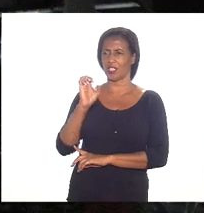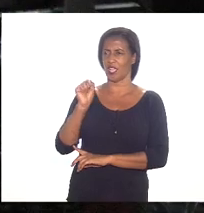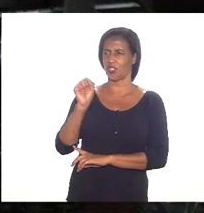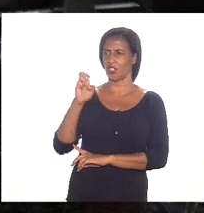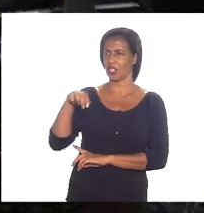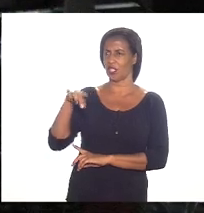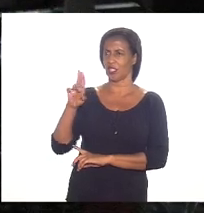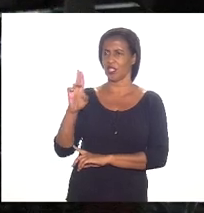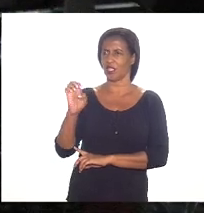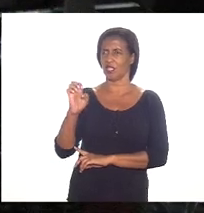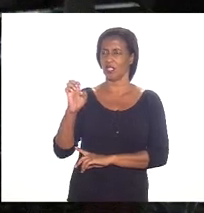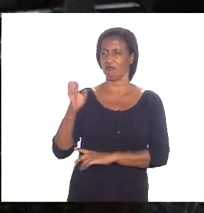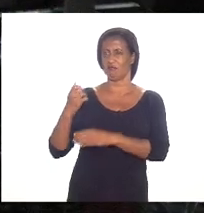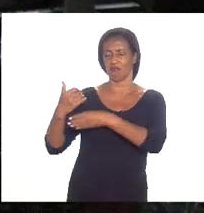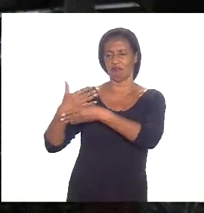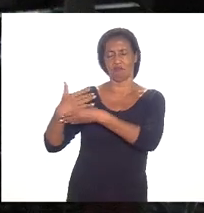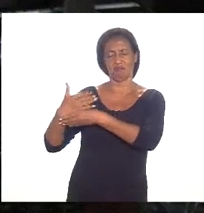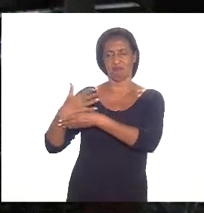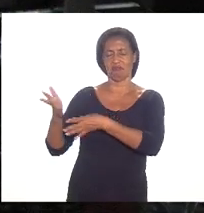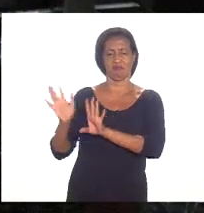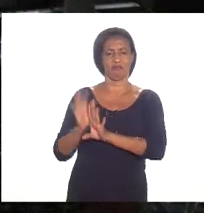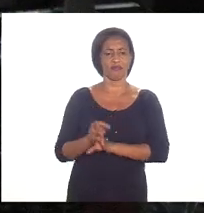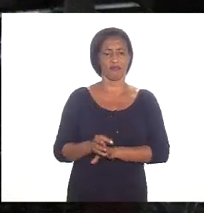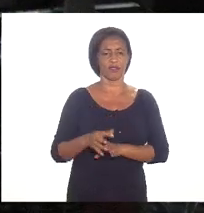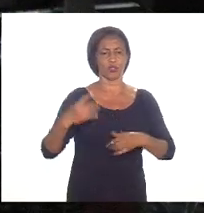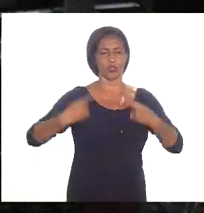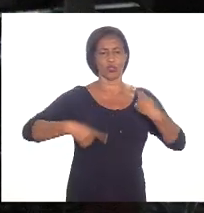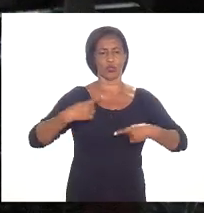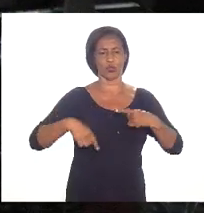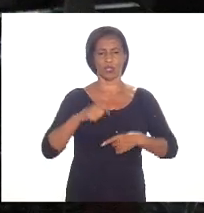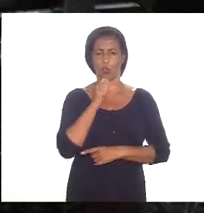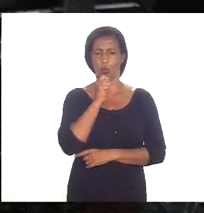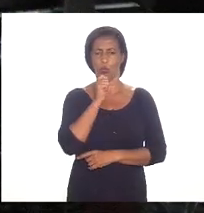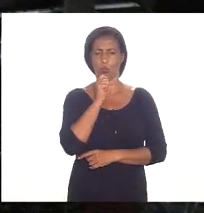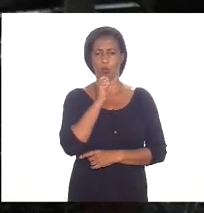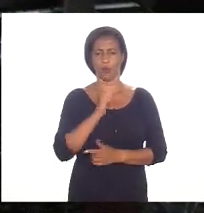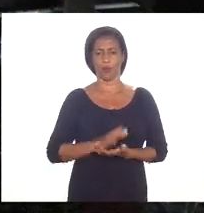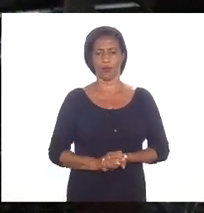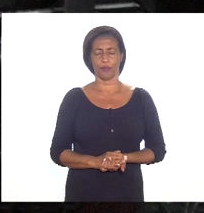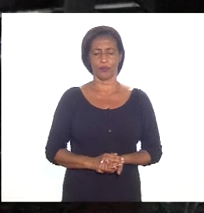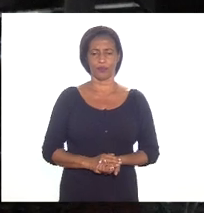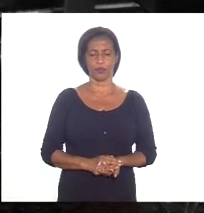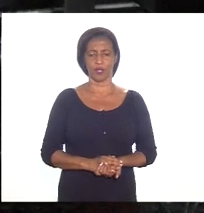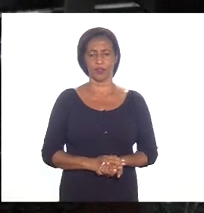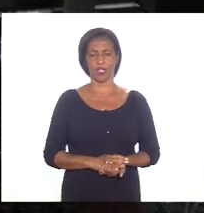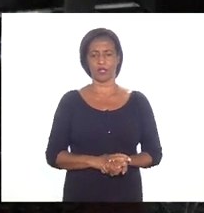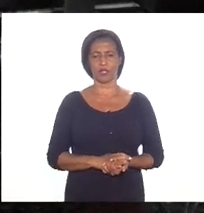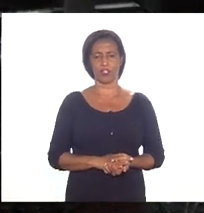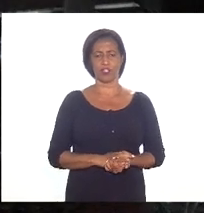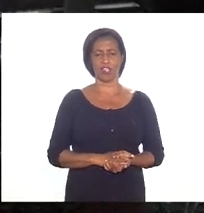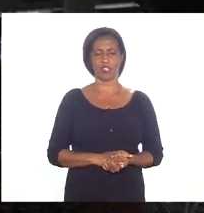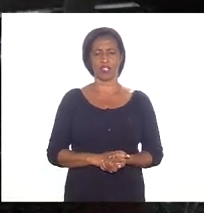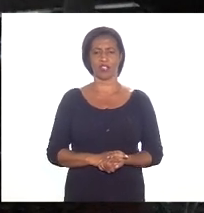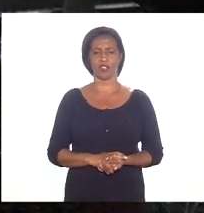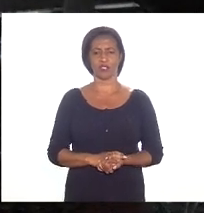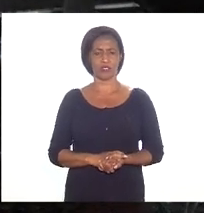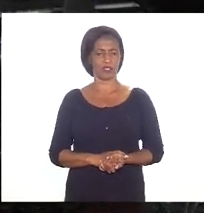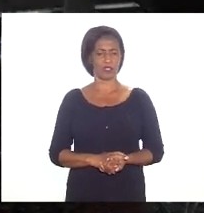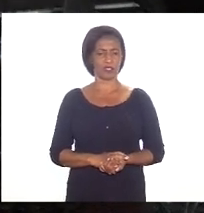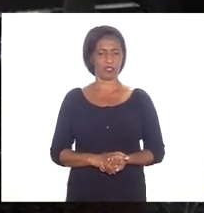não havendo quem queira discutir, encerrada a discussão, em votação, os senhores que aprovam, permaneçam como estão, aprovado, vai ao